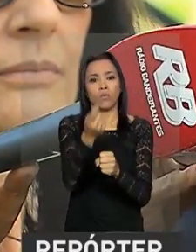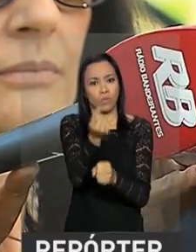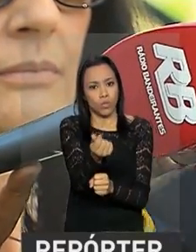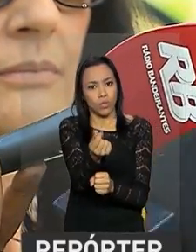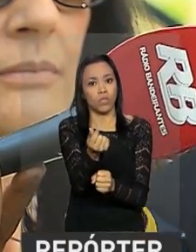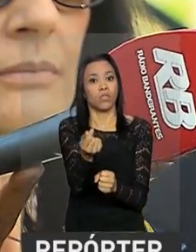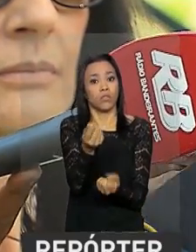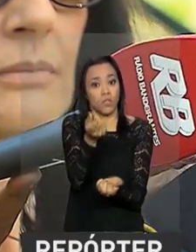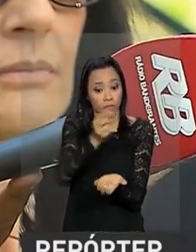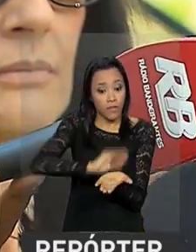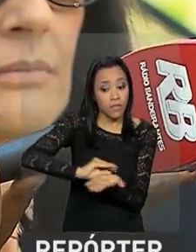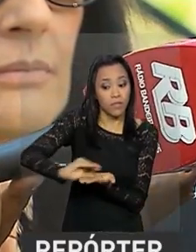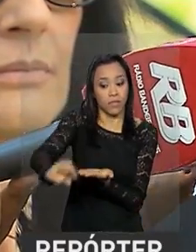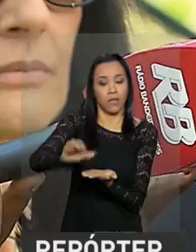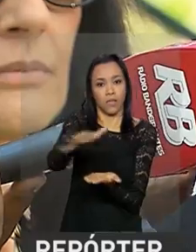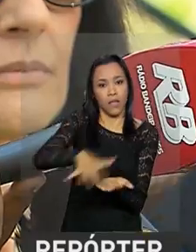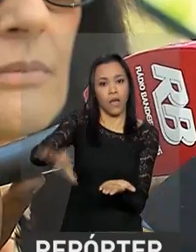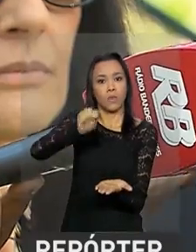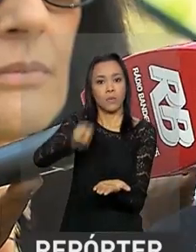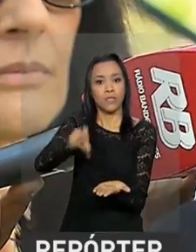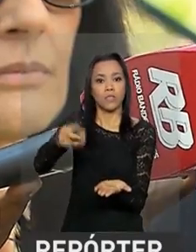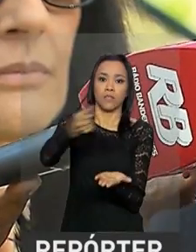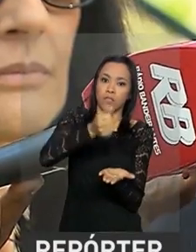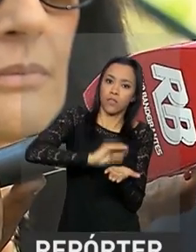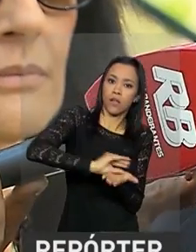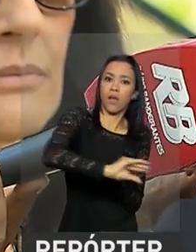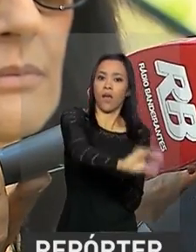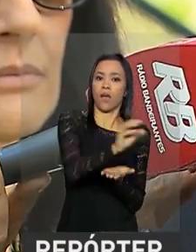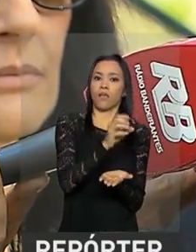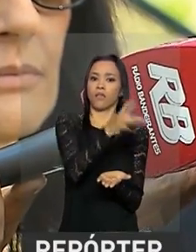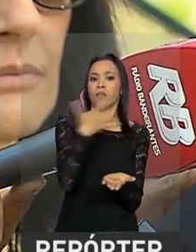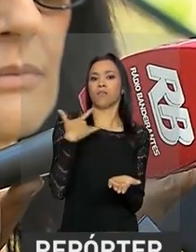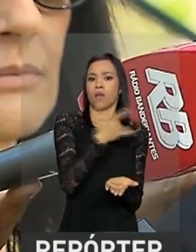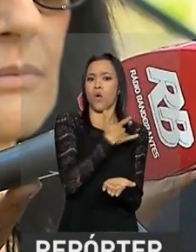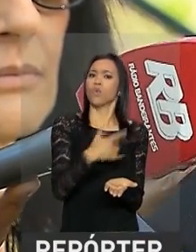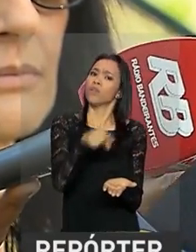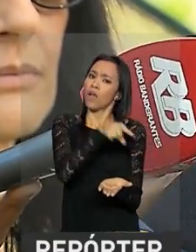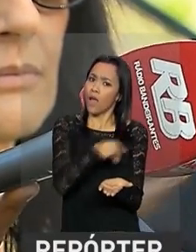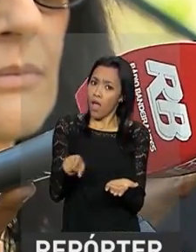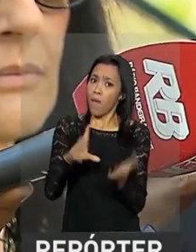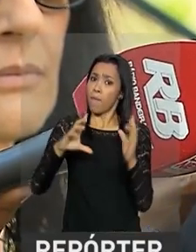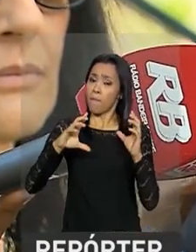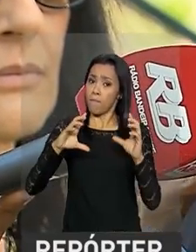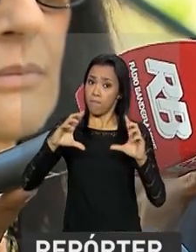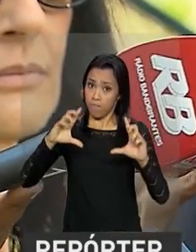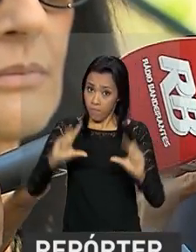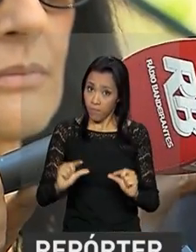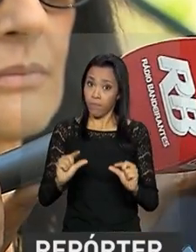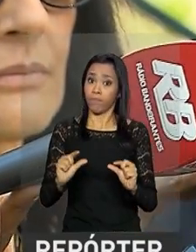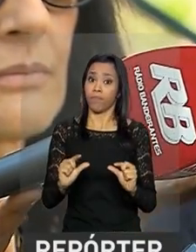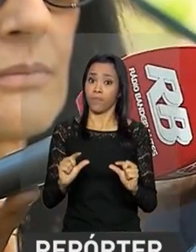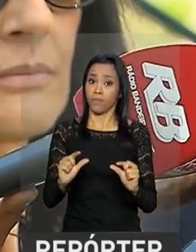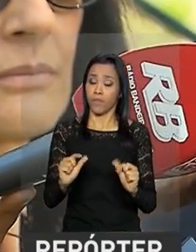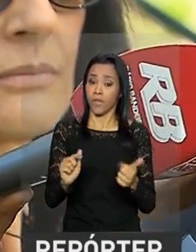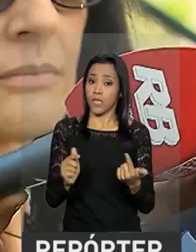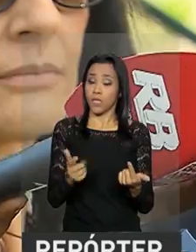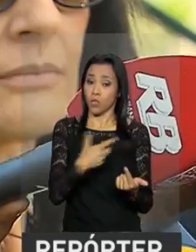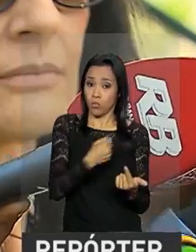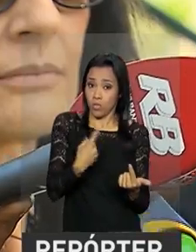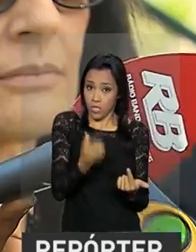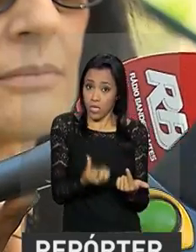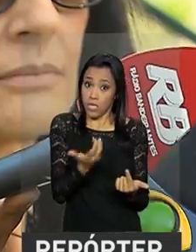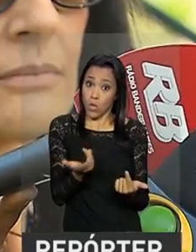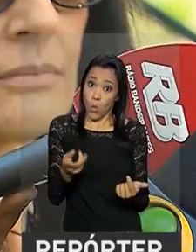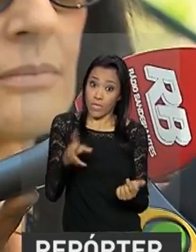que serão investidos tanto na saúde quanto educação serão menores do que 2016 e com a